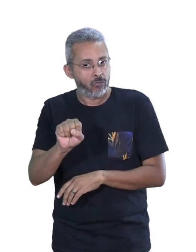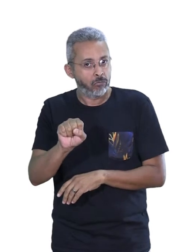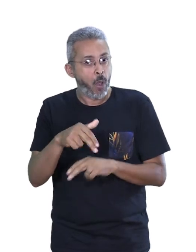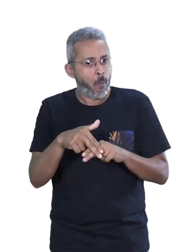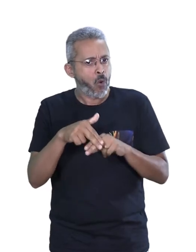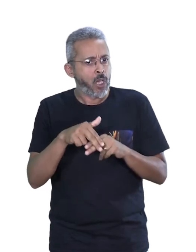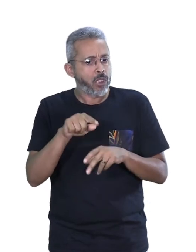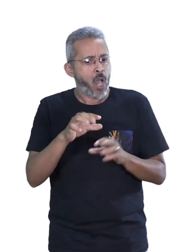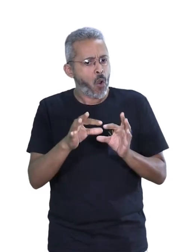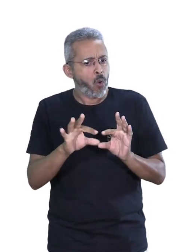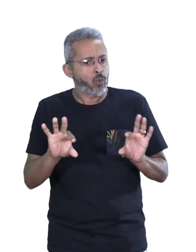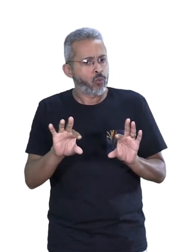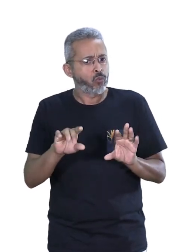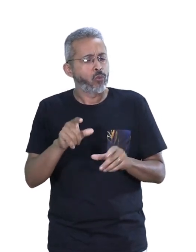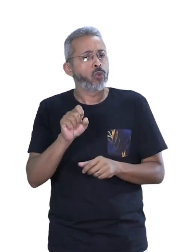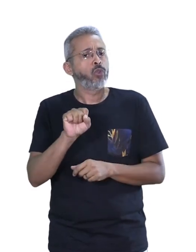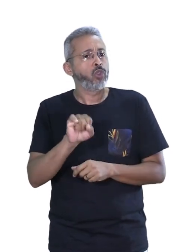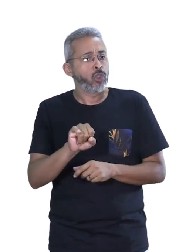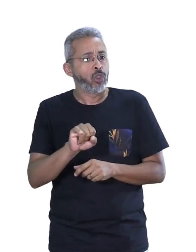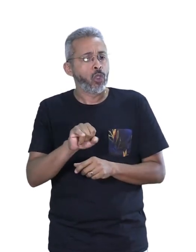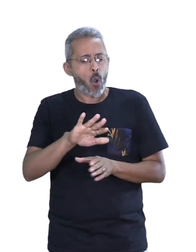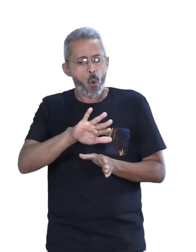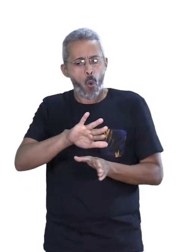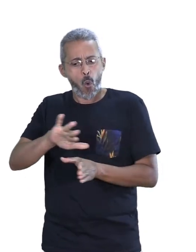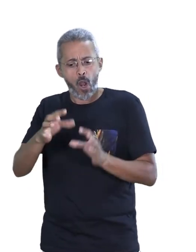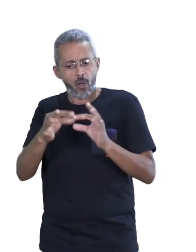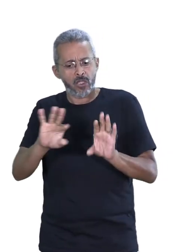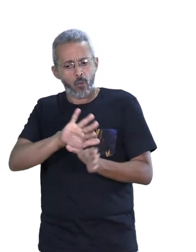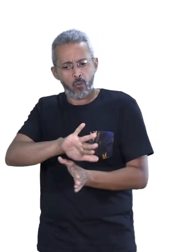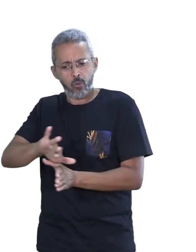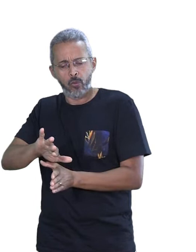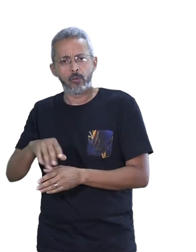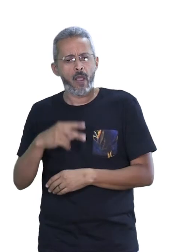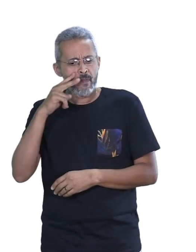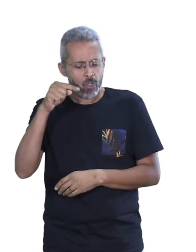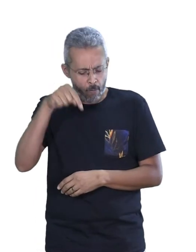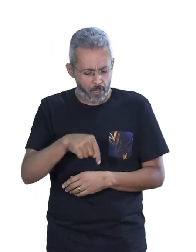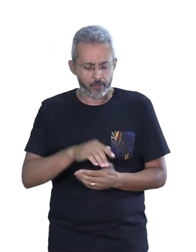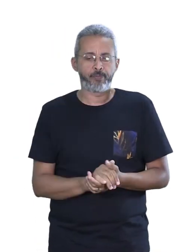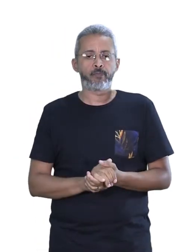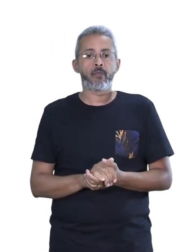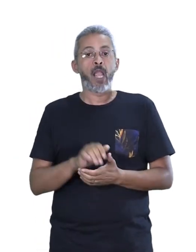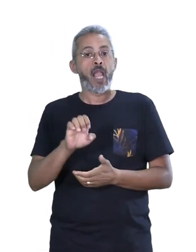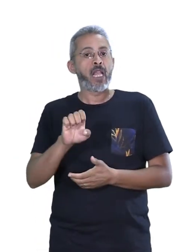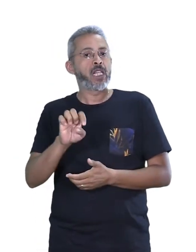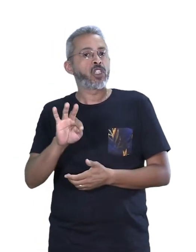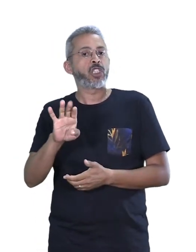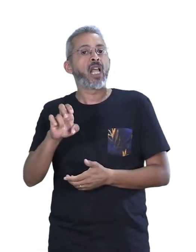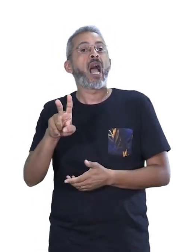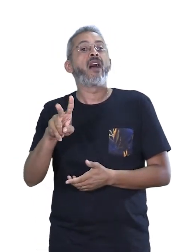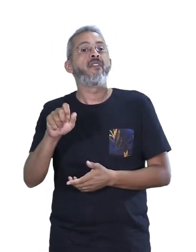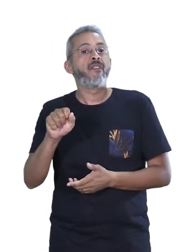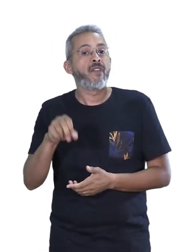eles. Porém, se esta oração estivesse isolada, vejam abaixo.